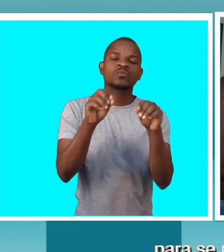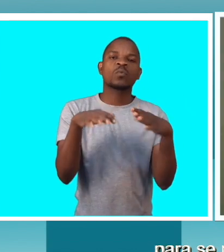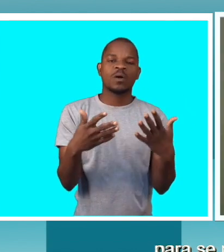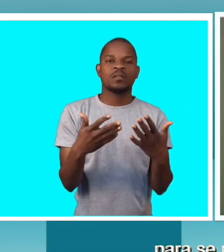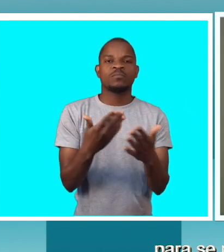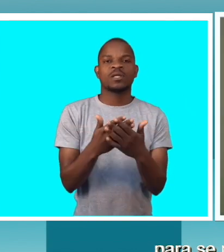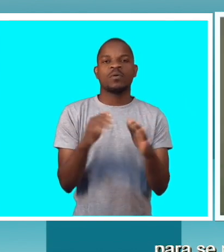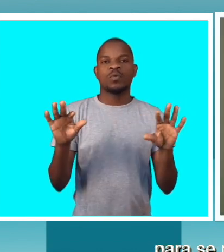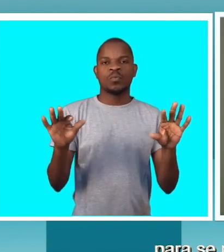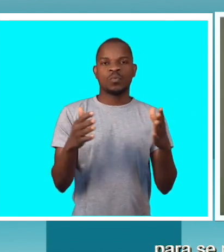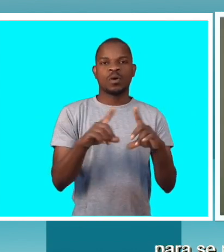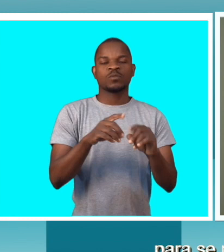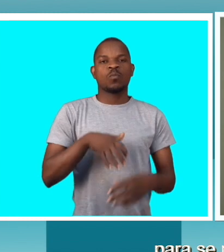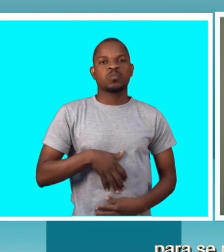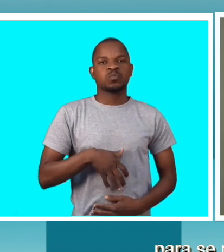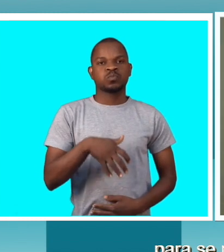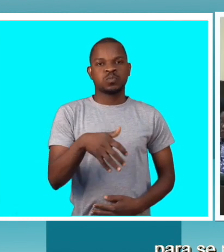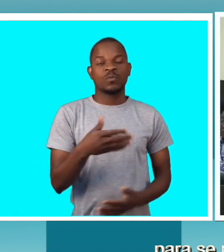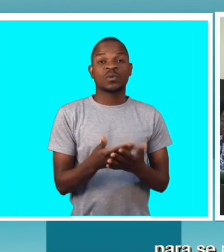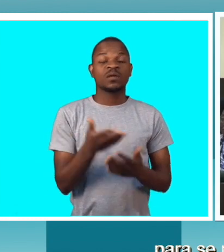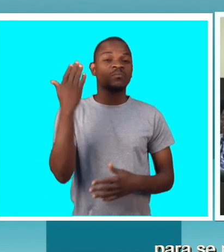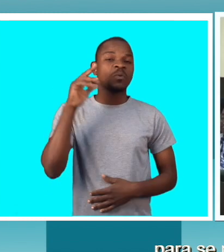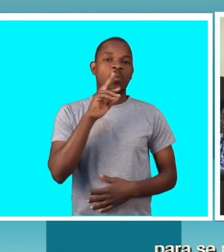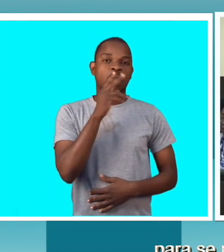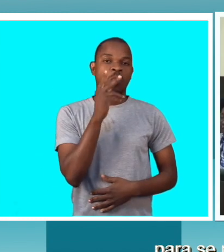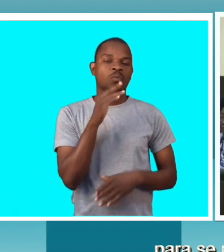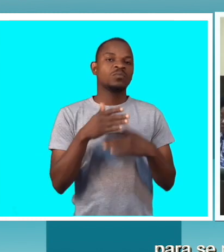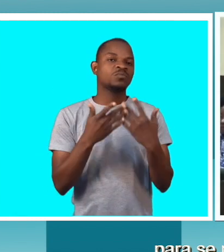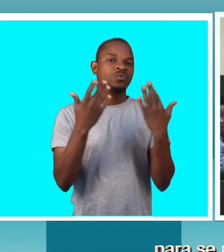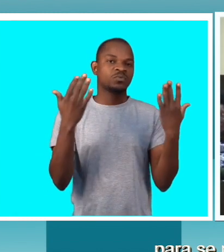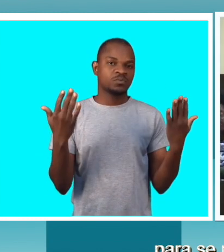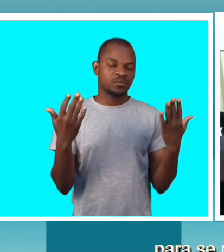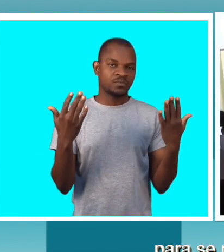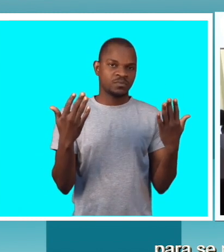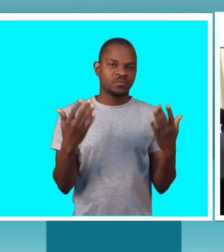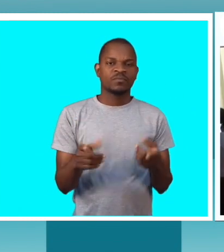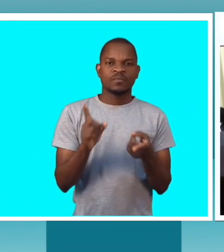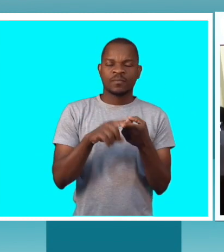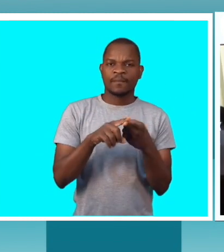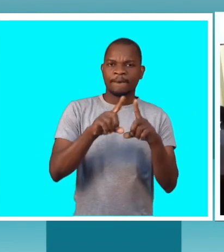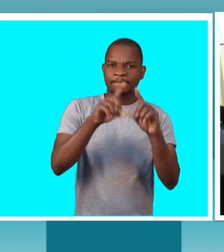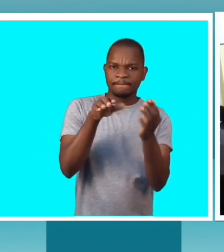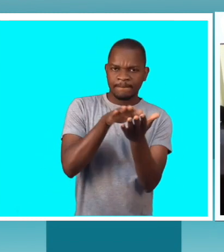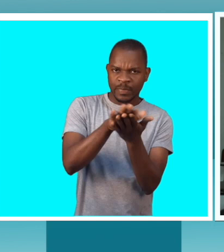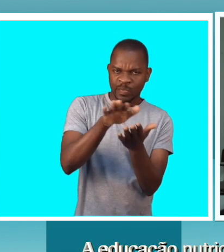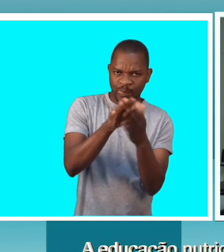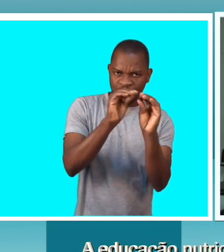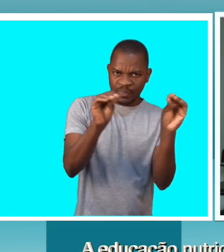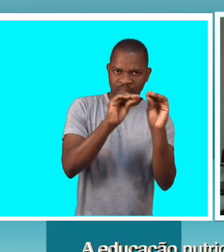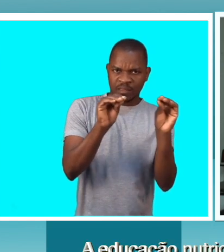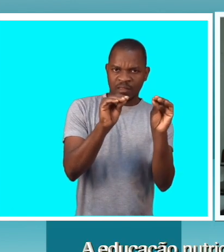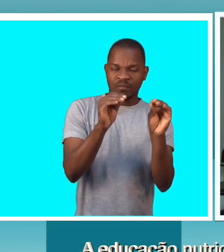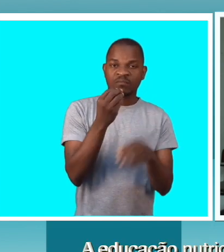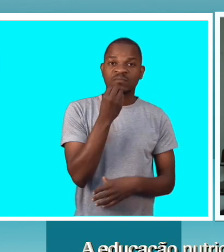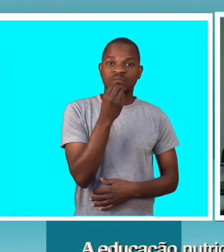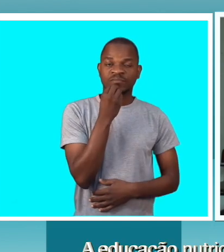que se reduza casos de malnutrição devido aos tabus alimentares. A educação